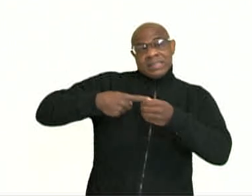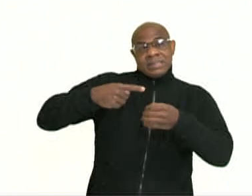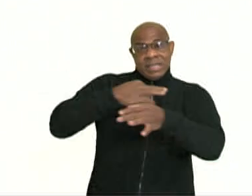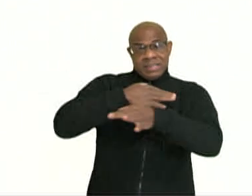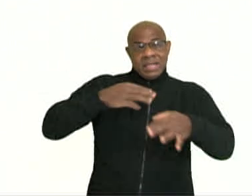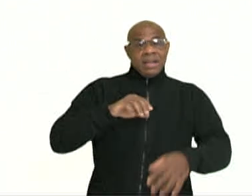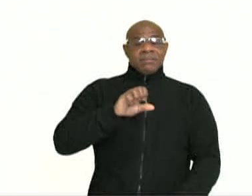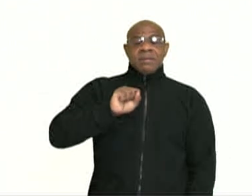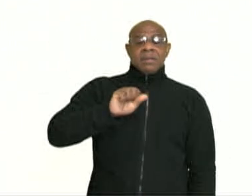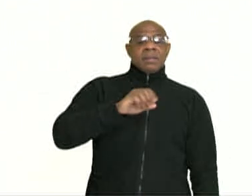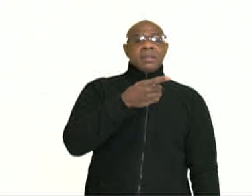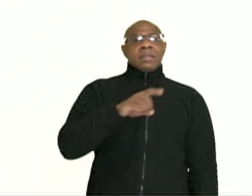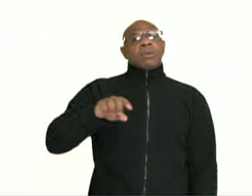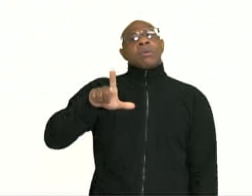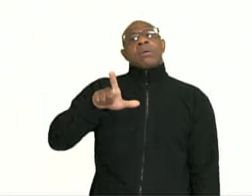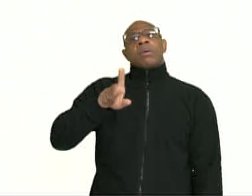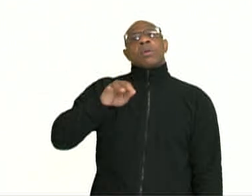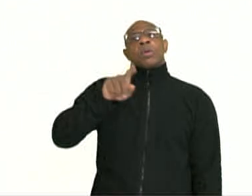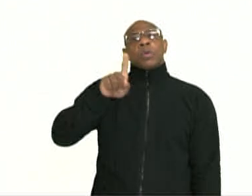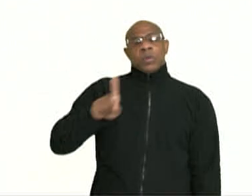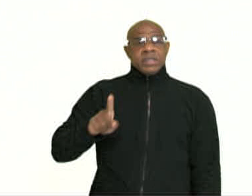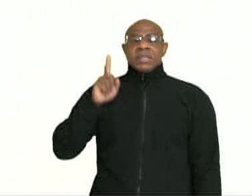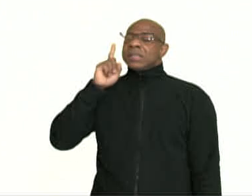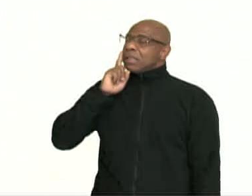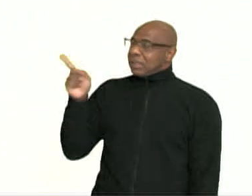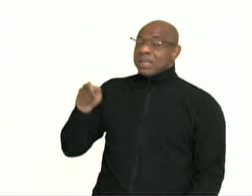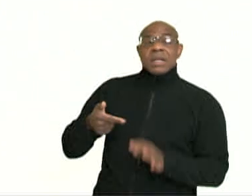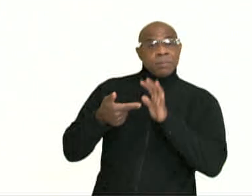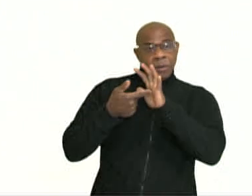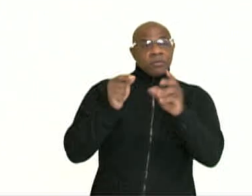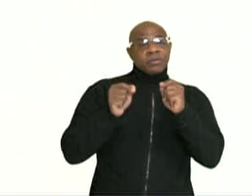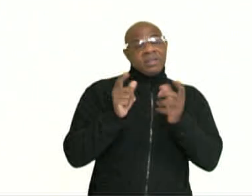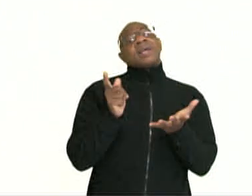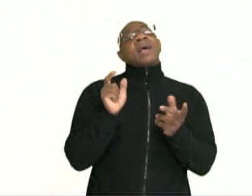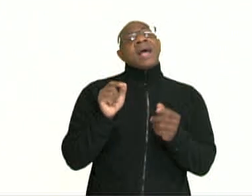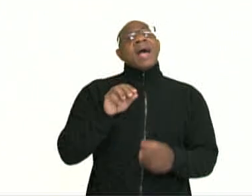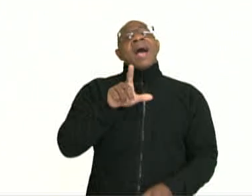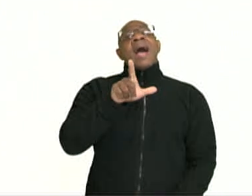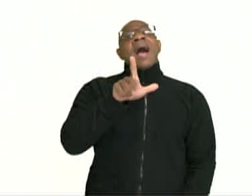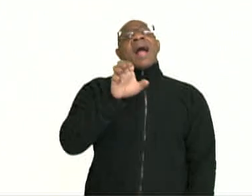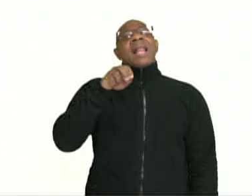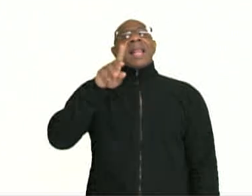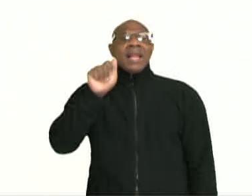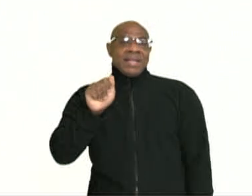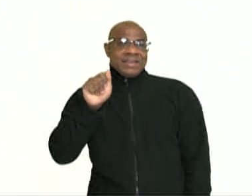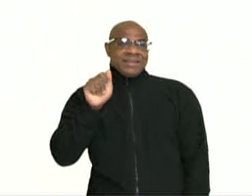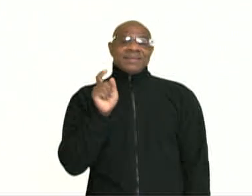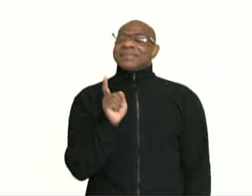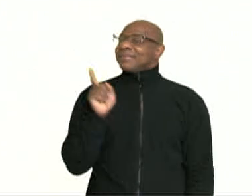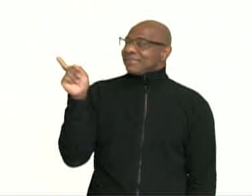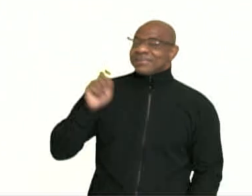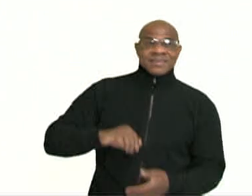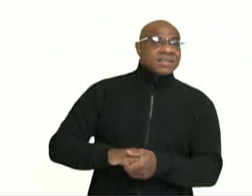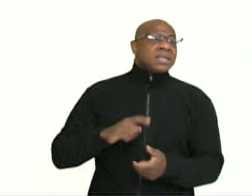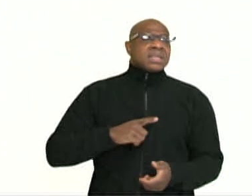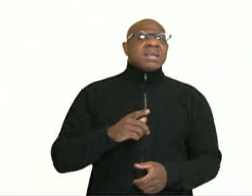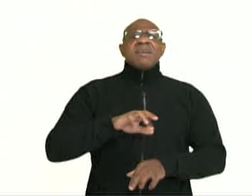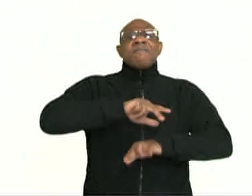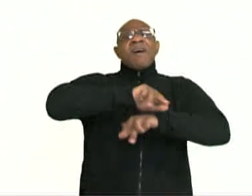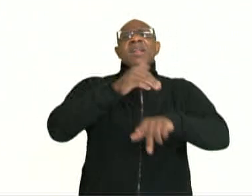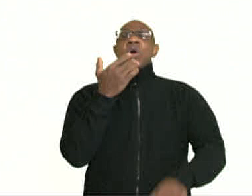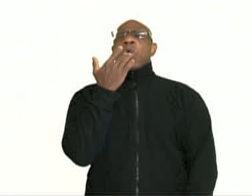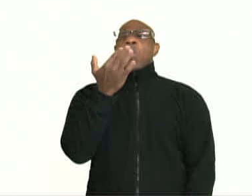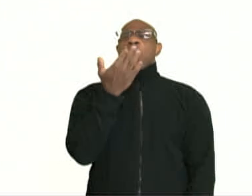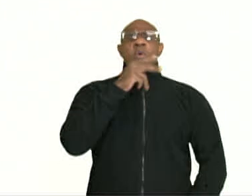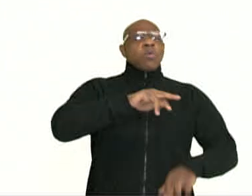aqui, né, essa lenda representando, né, essa lenda da serpente adormecida. E ele traz através de diversas cores, né,